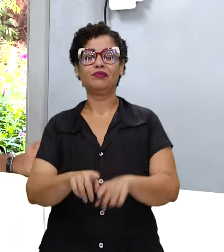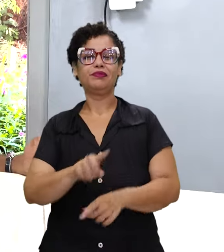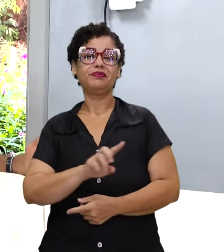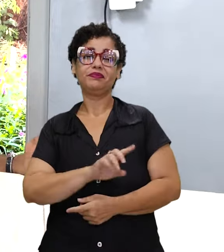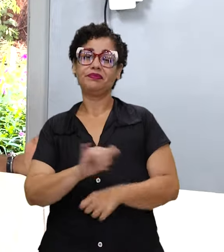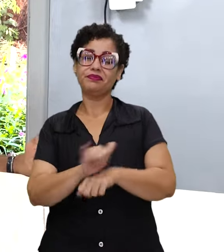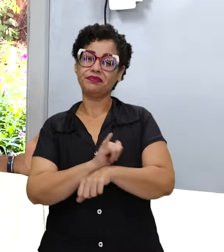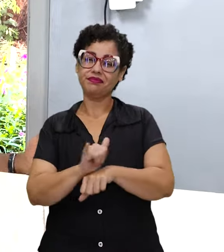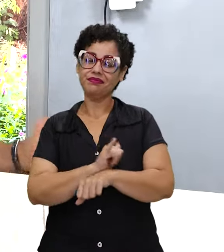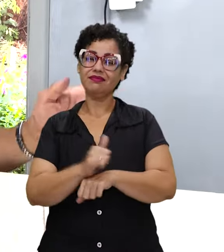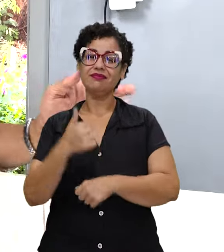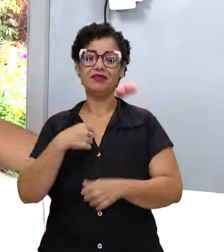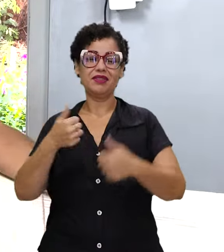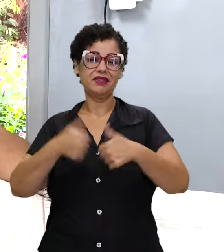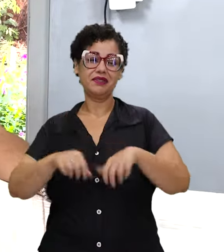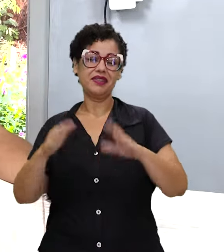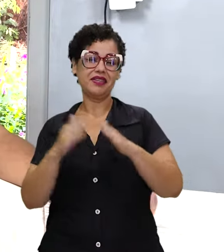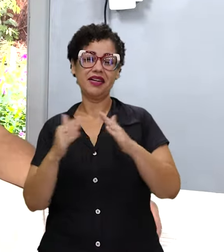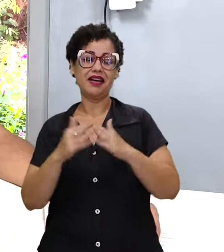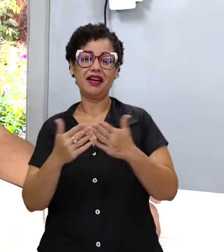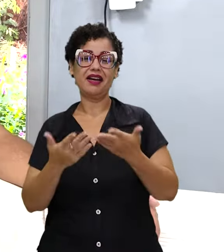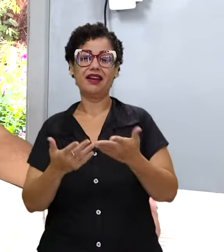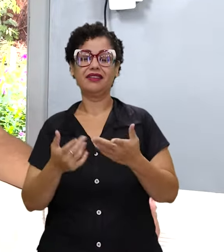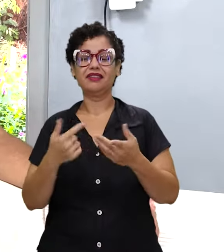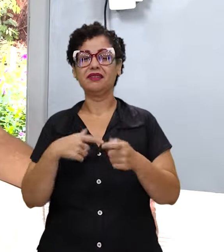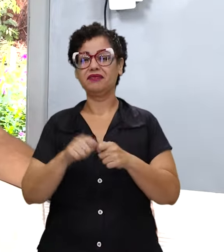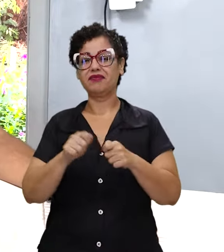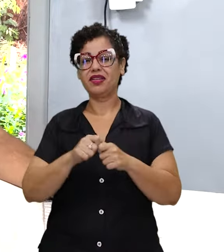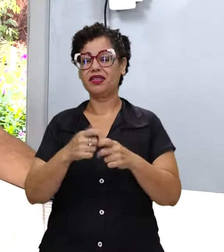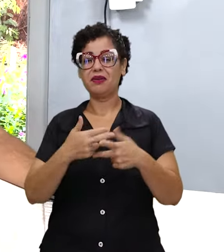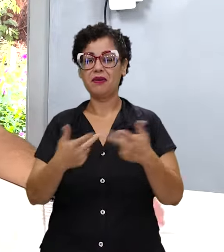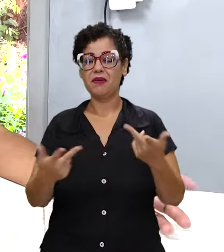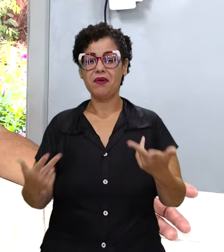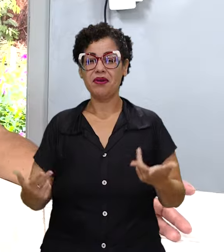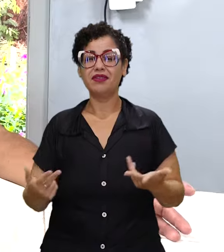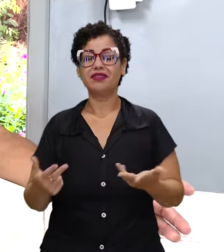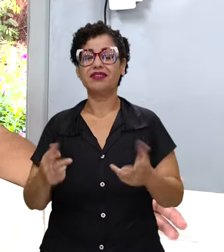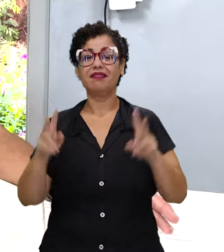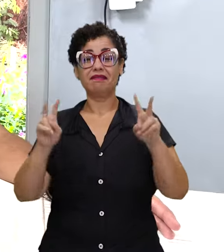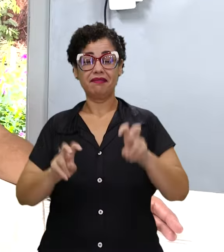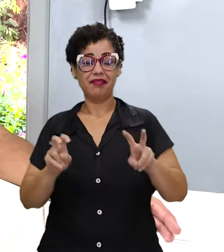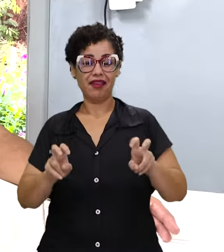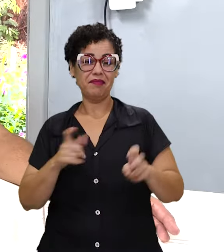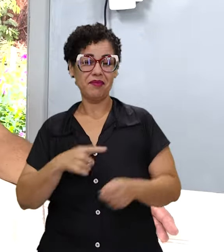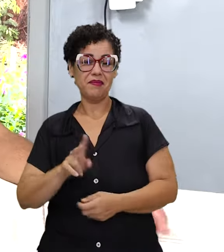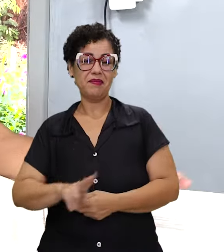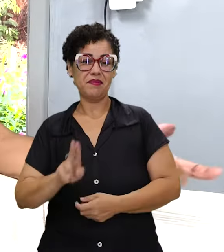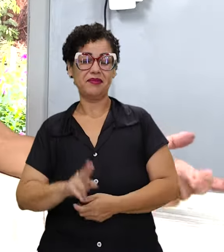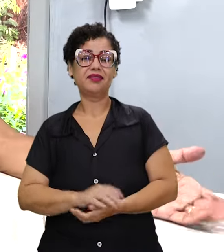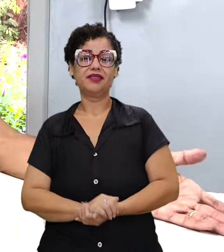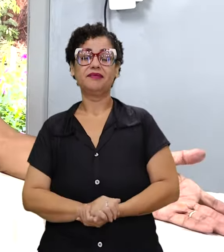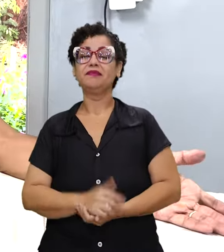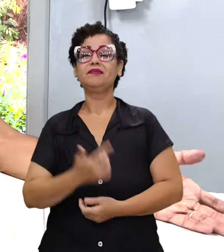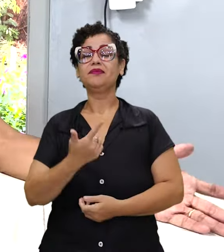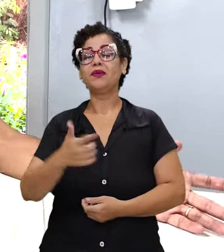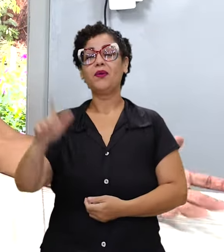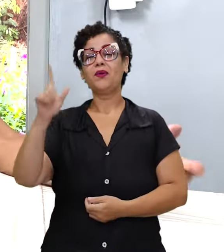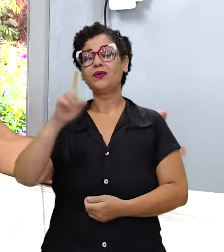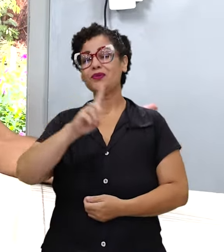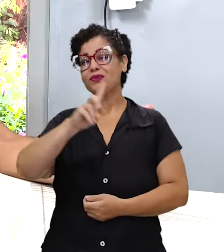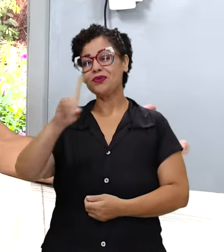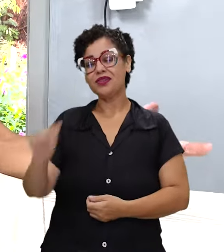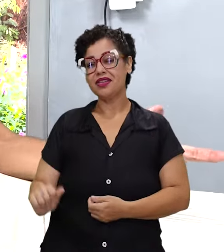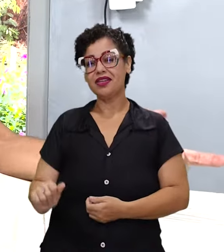estou dedicado em uma produção com uma determinada temática. Outro dia,